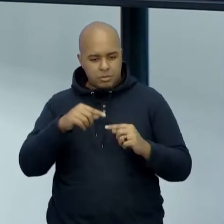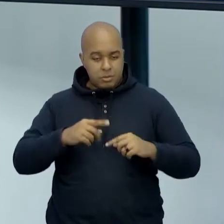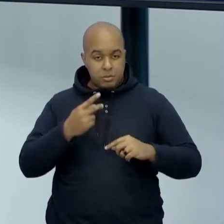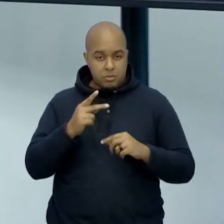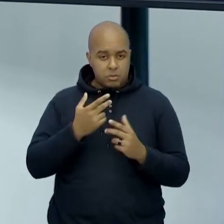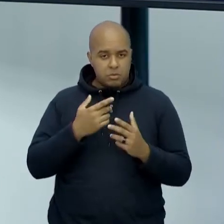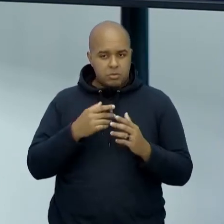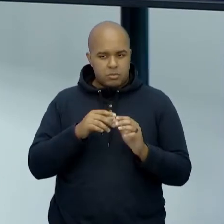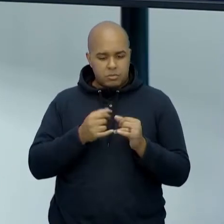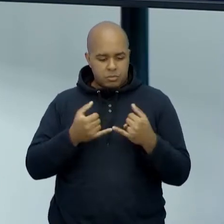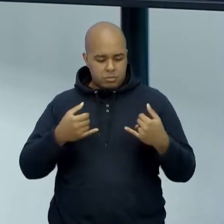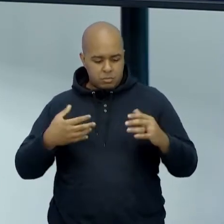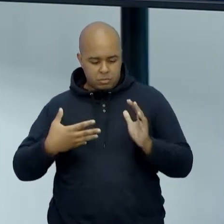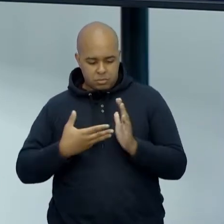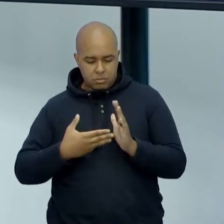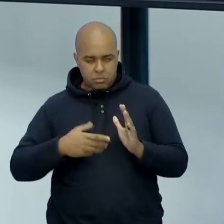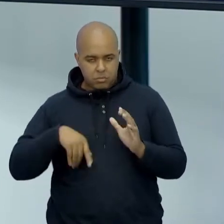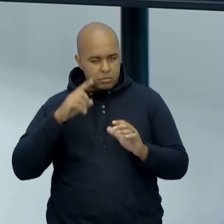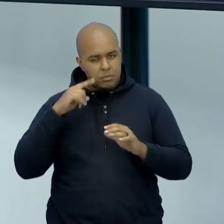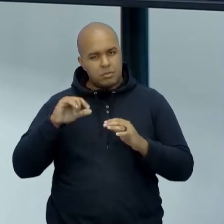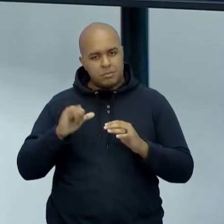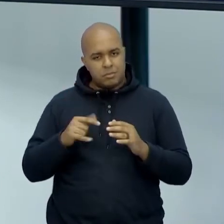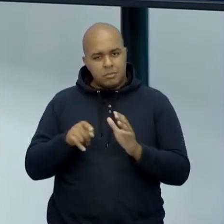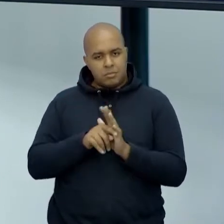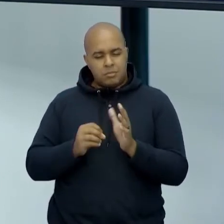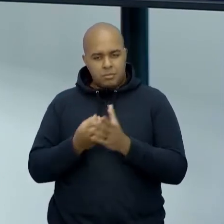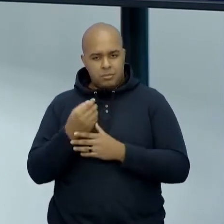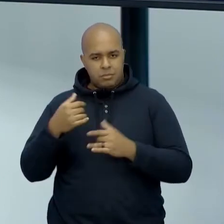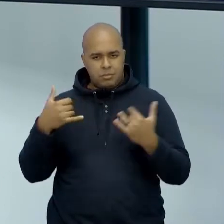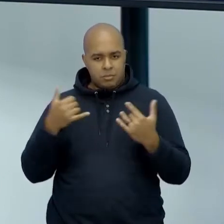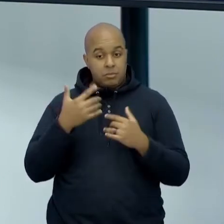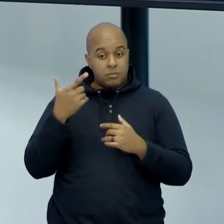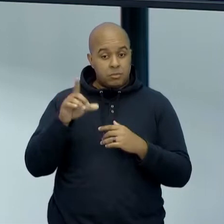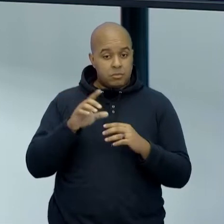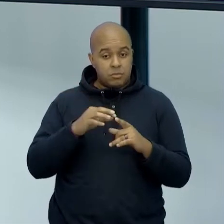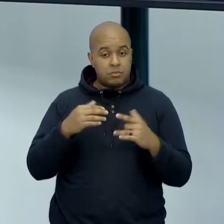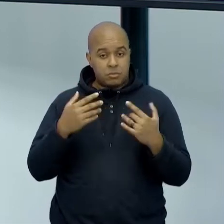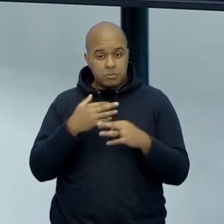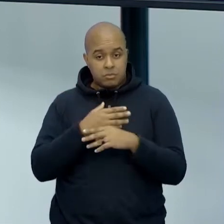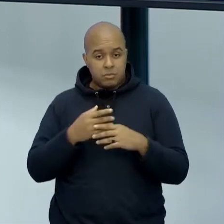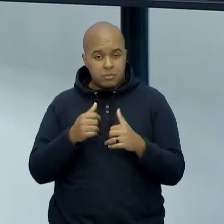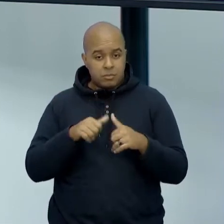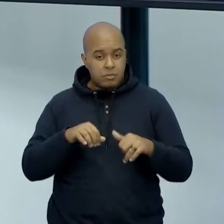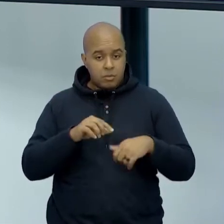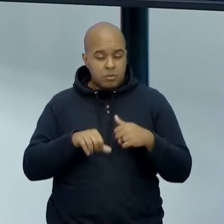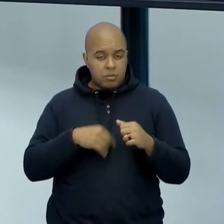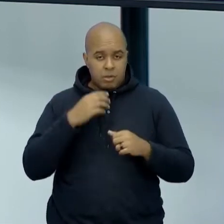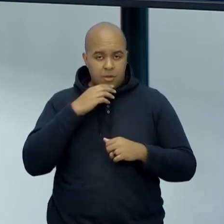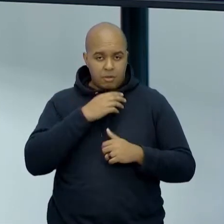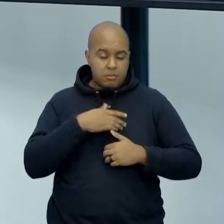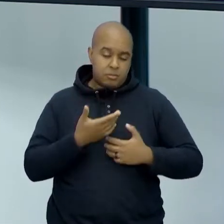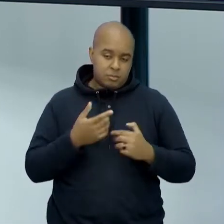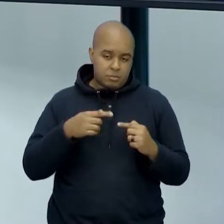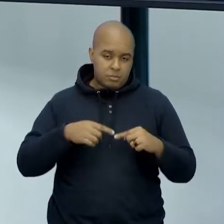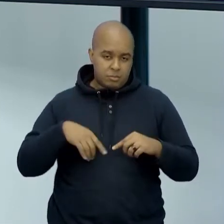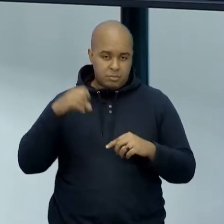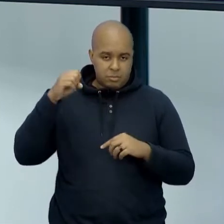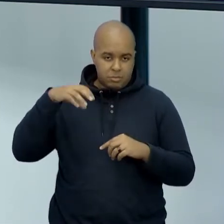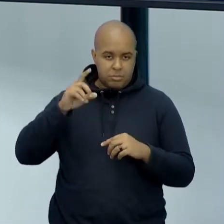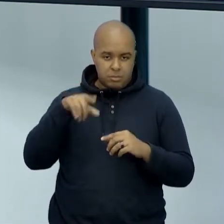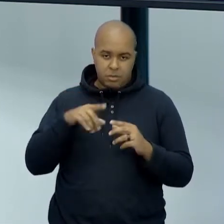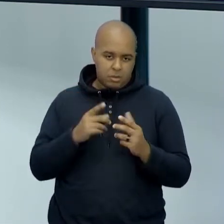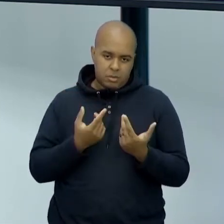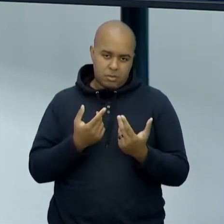sua extensão aí, é aproveitada para gerar luz. Todo o resto se transforma em calor. E no caso das lâmpadas isso